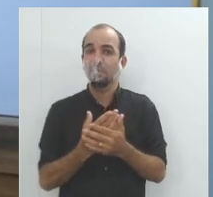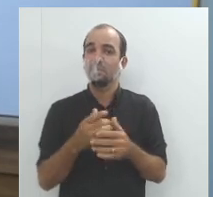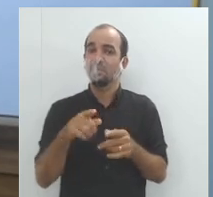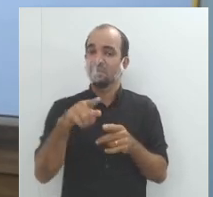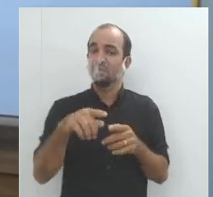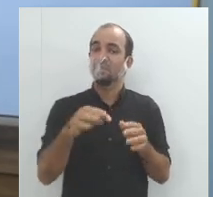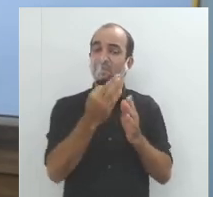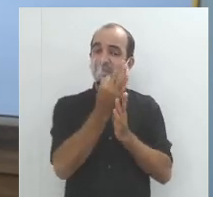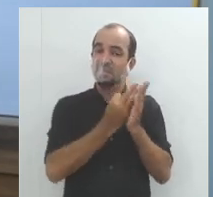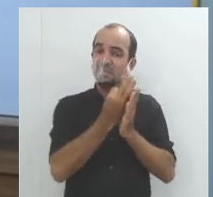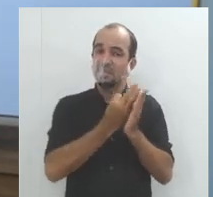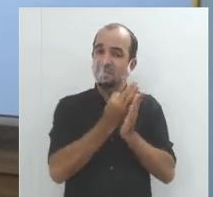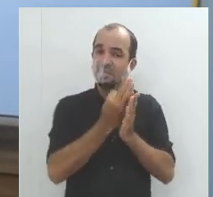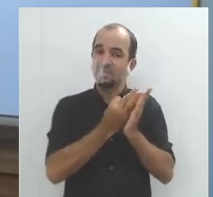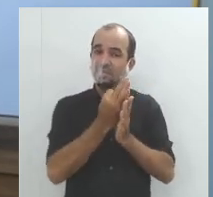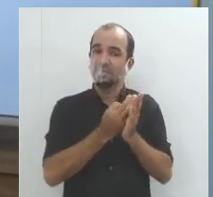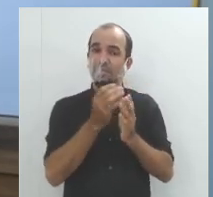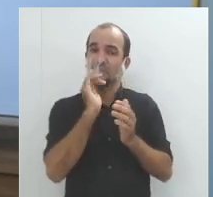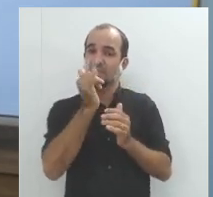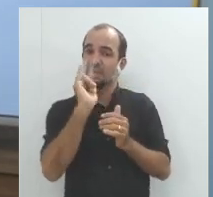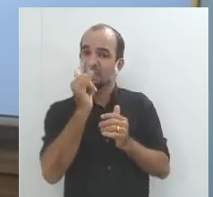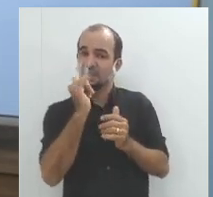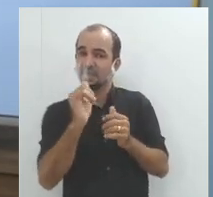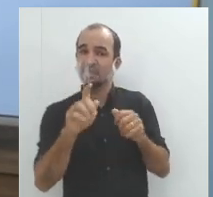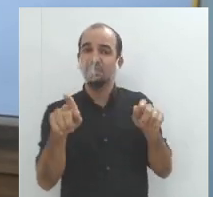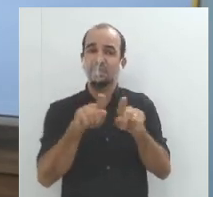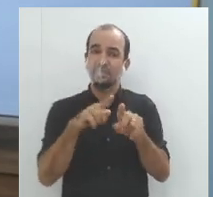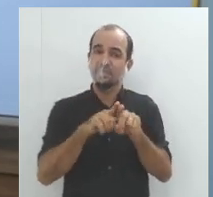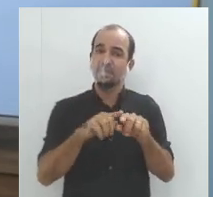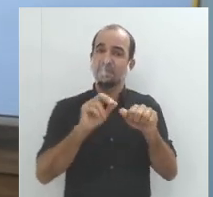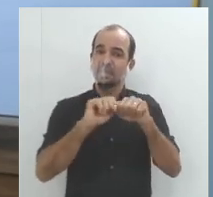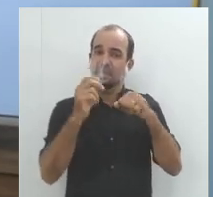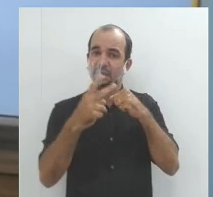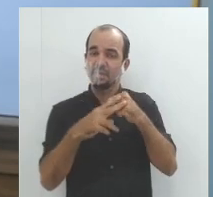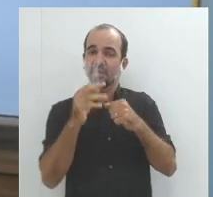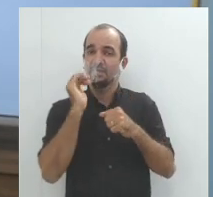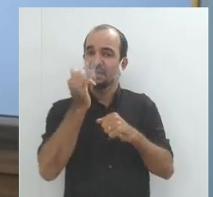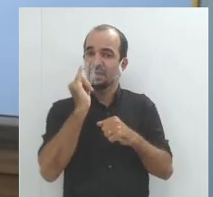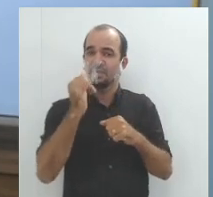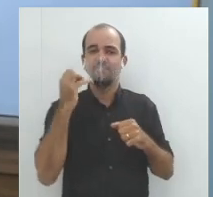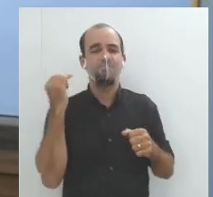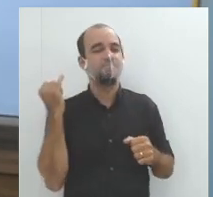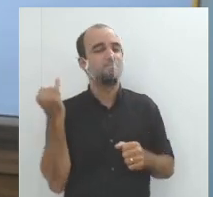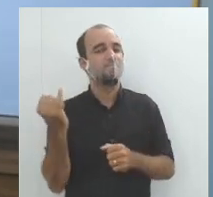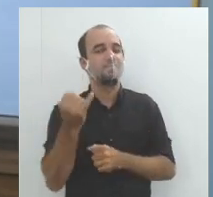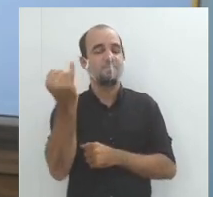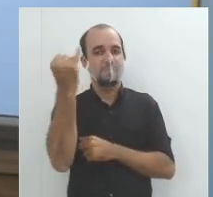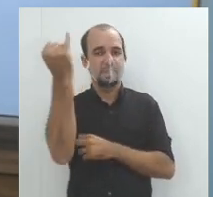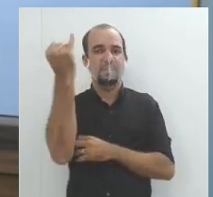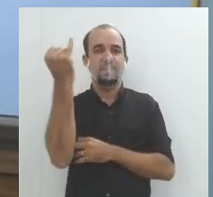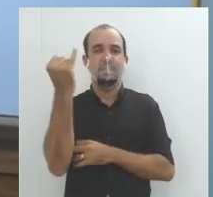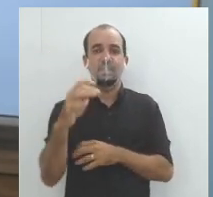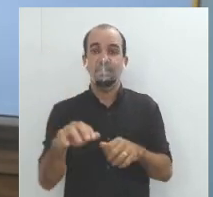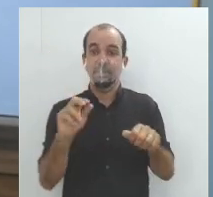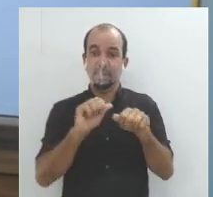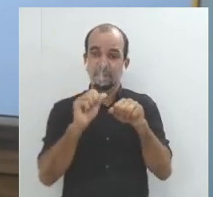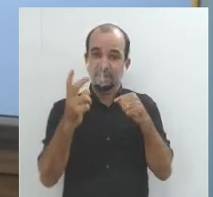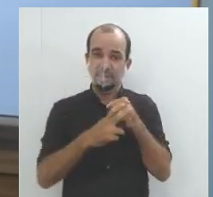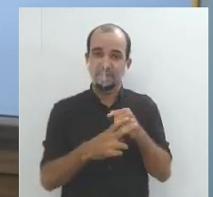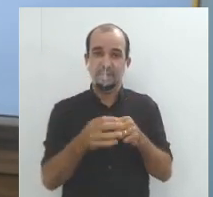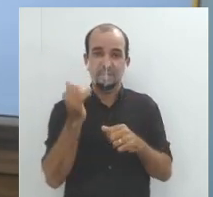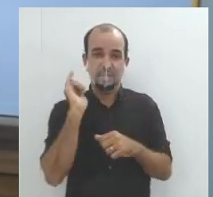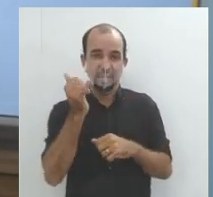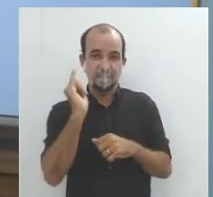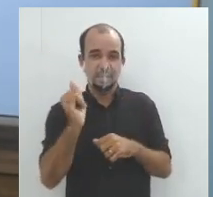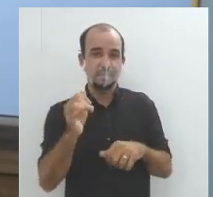narrativa. E os advérbios na narrativa, eles são importantíssimos, porque eles marcam